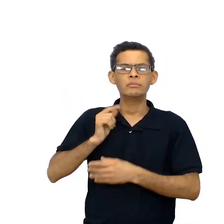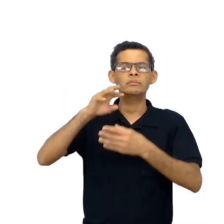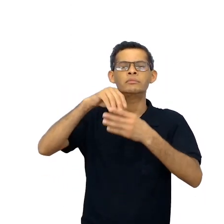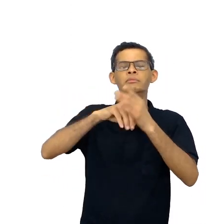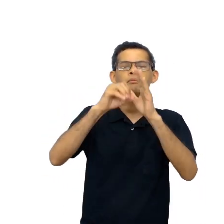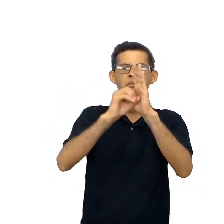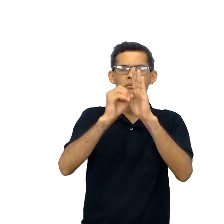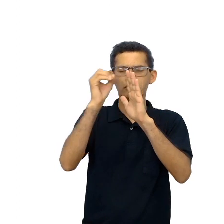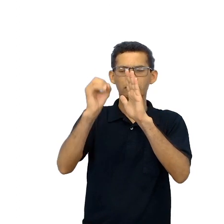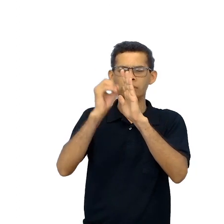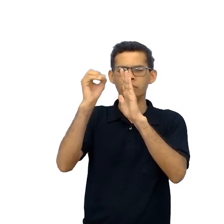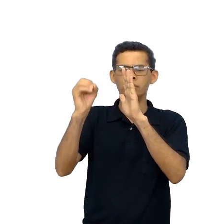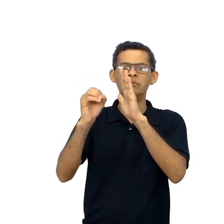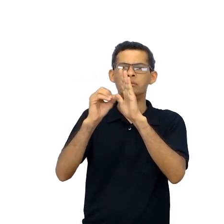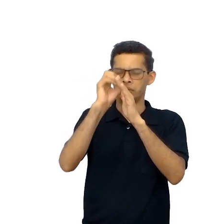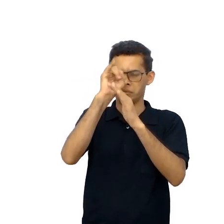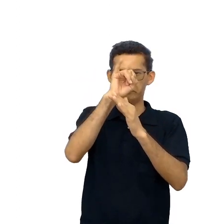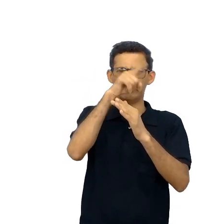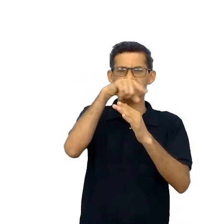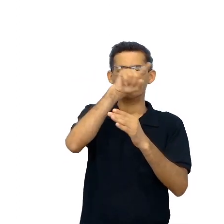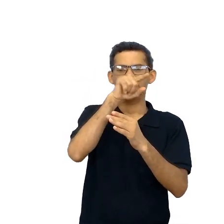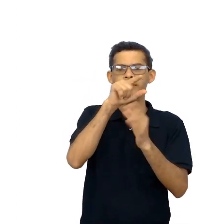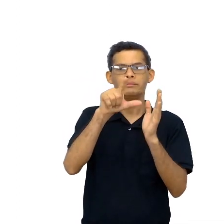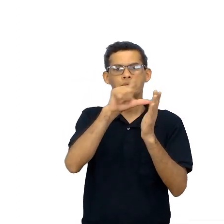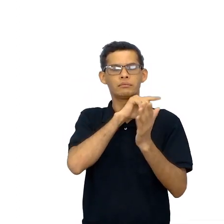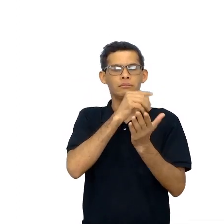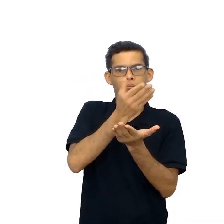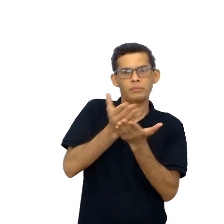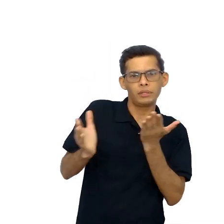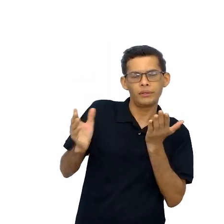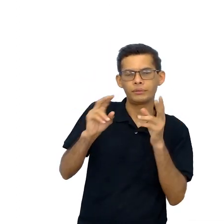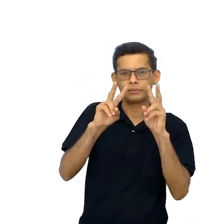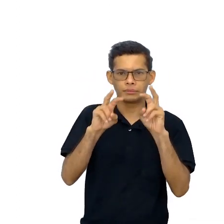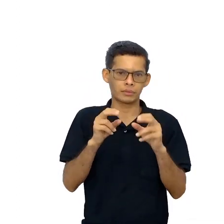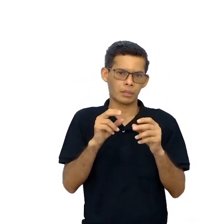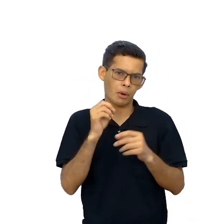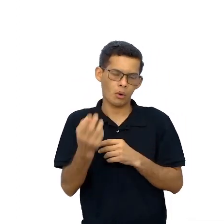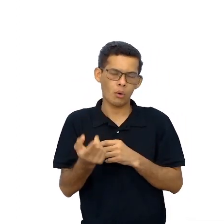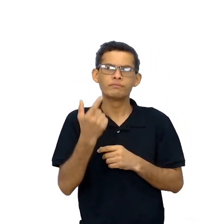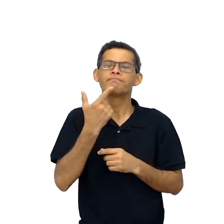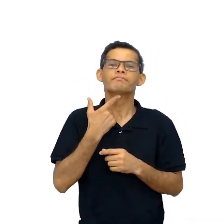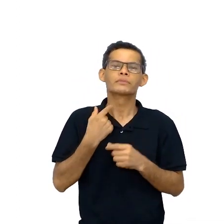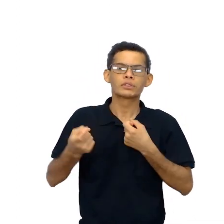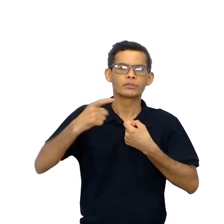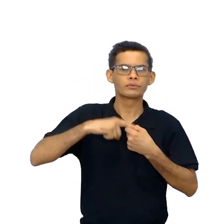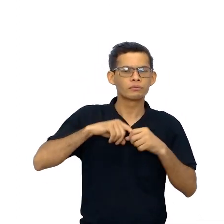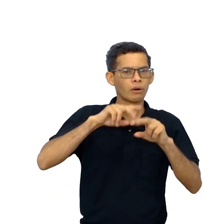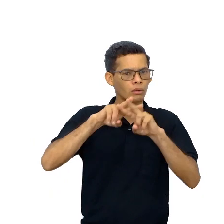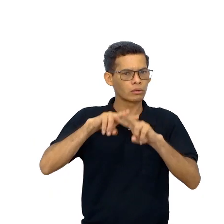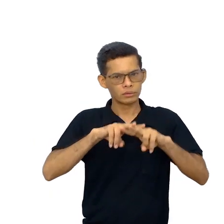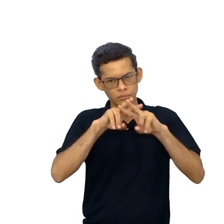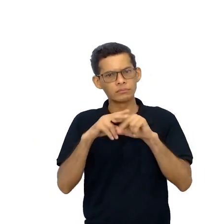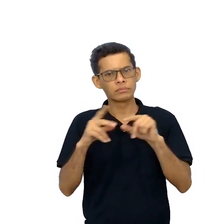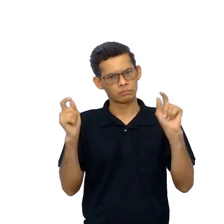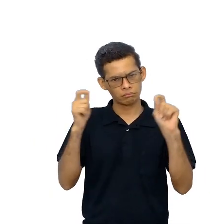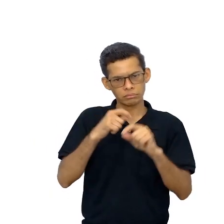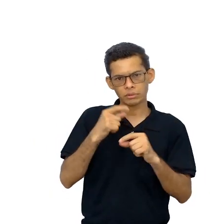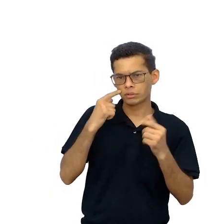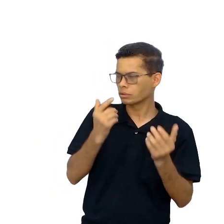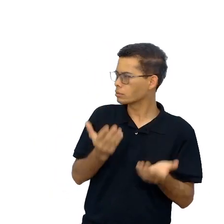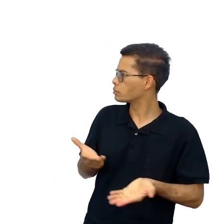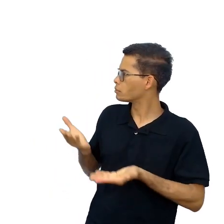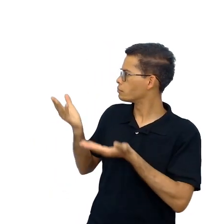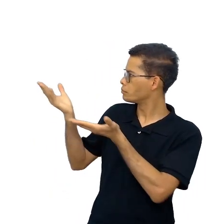Se vocês perderam alguma, ou se vocês querem rever algum tema que nós trabalhamos, de acordo com o nosso cronograma, vocês fiquem à vontade aqui